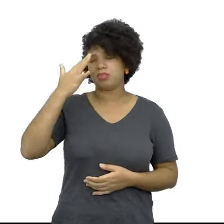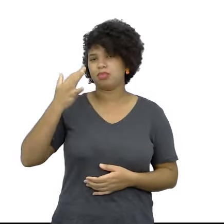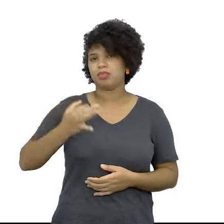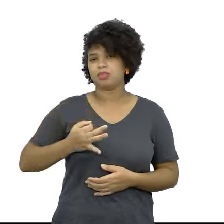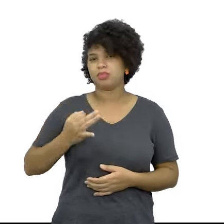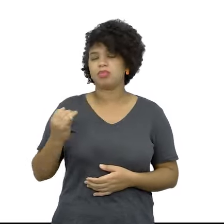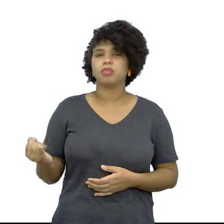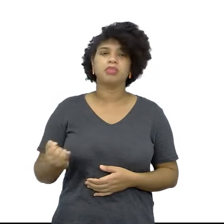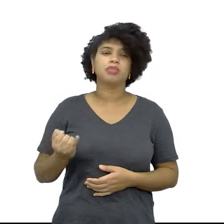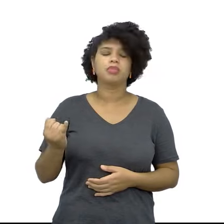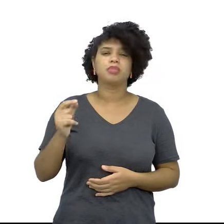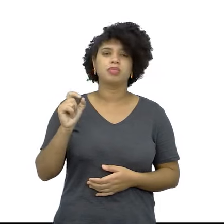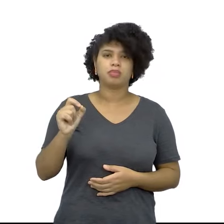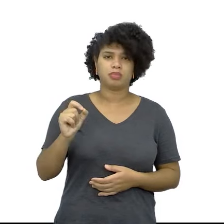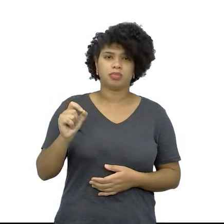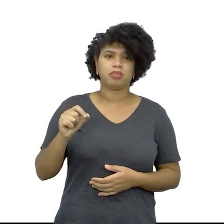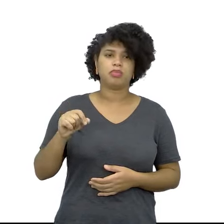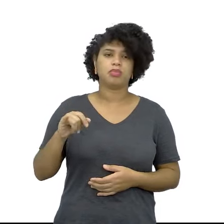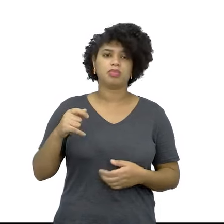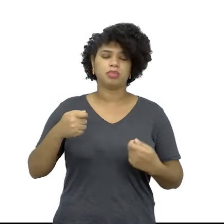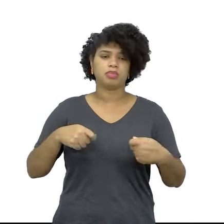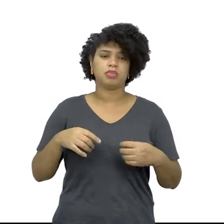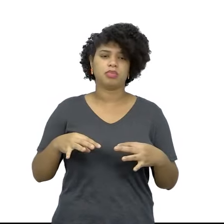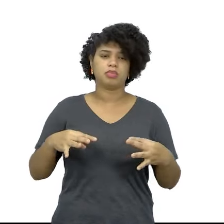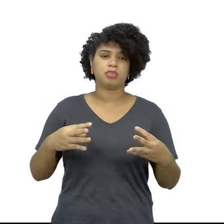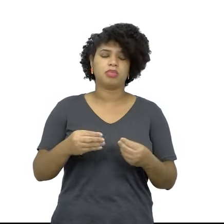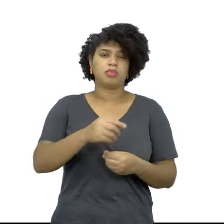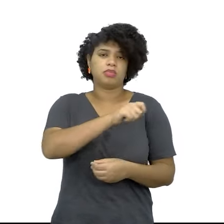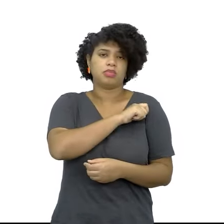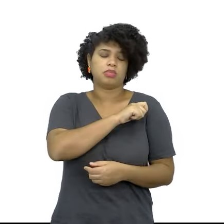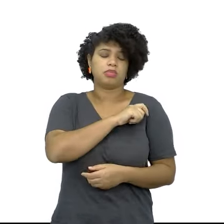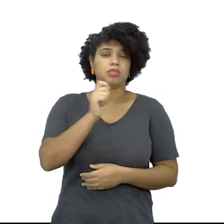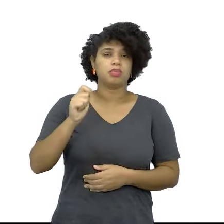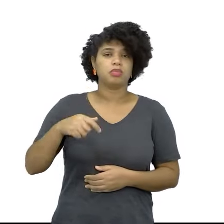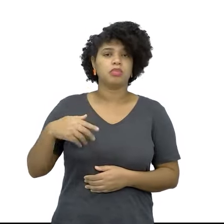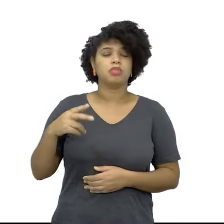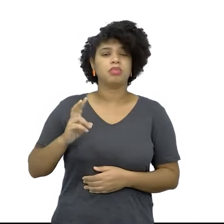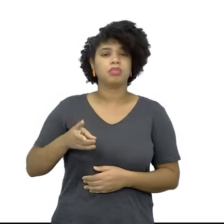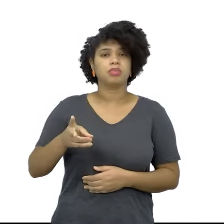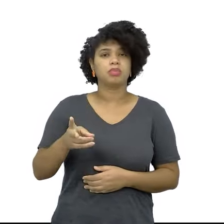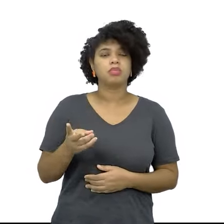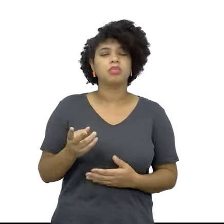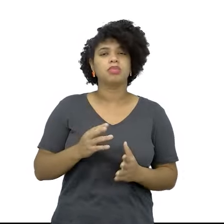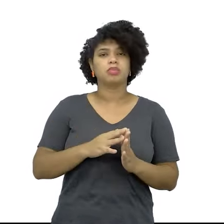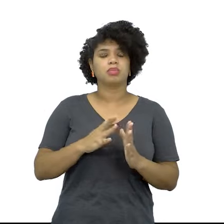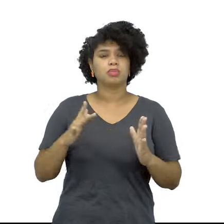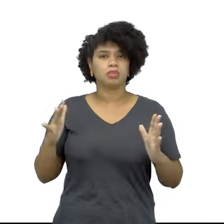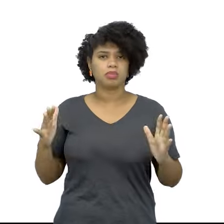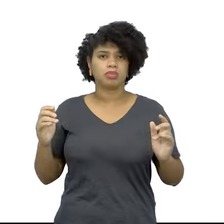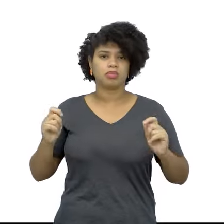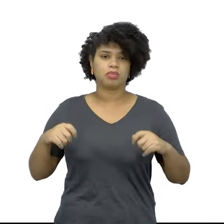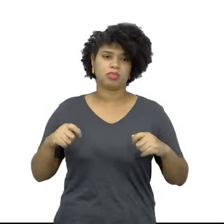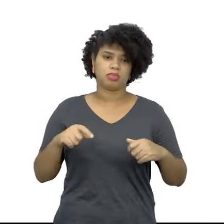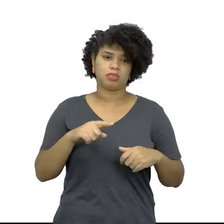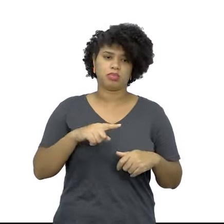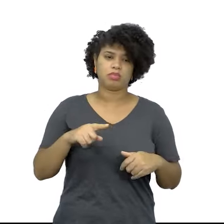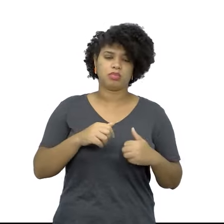essencial aquilo que é necessário para que os estudantes possam prosseguir na sua trajetória e que eles